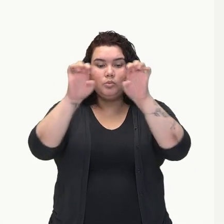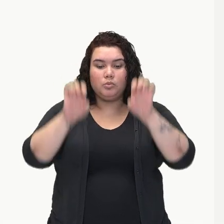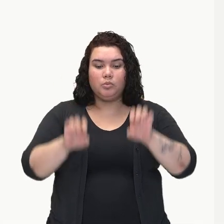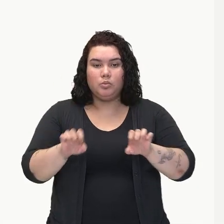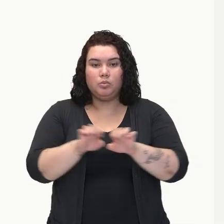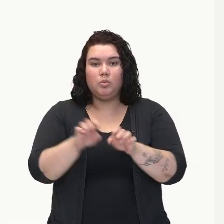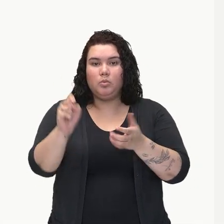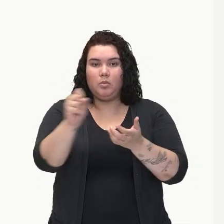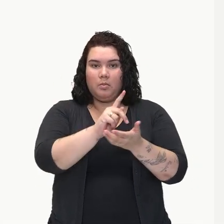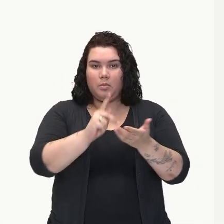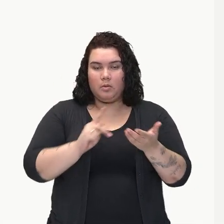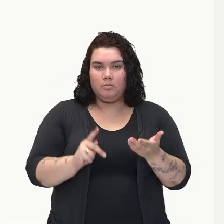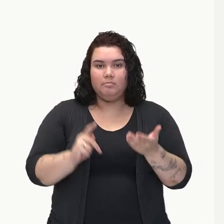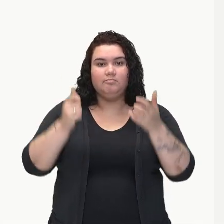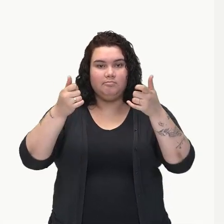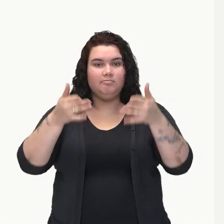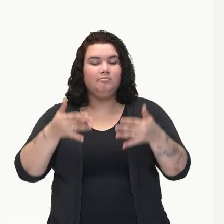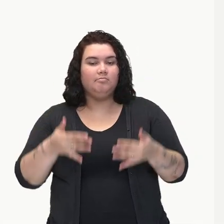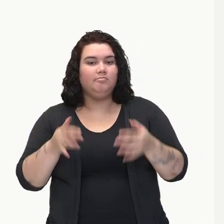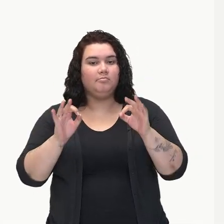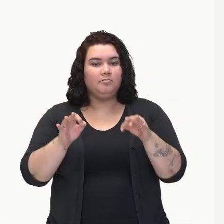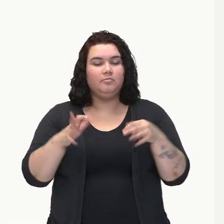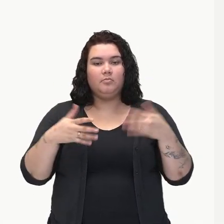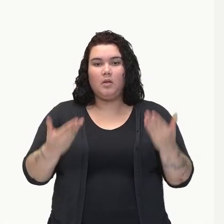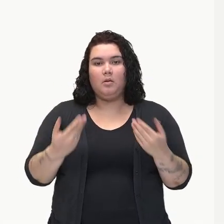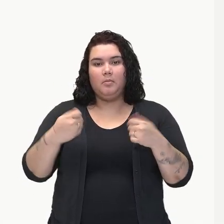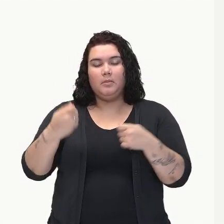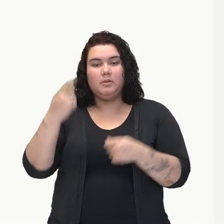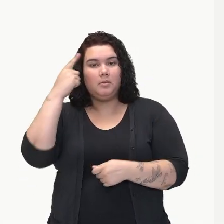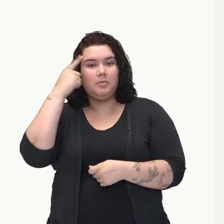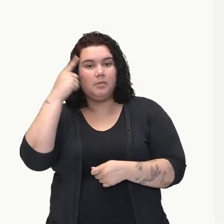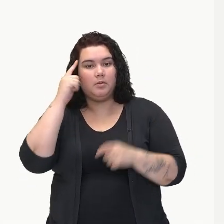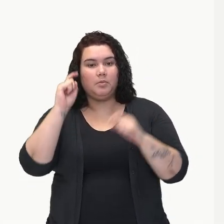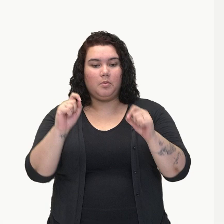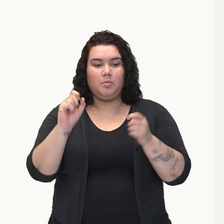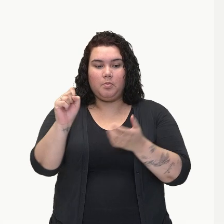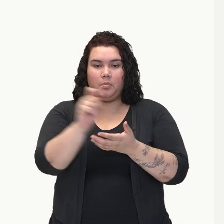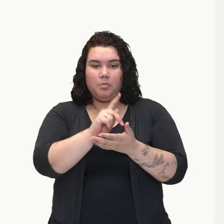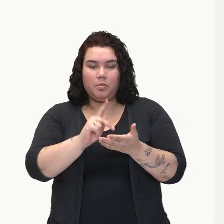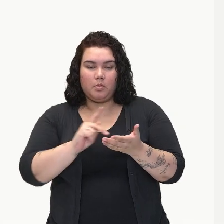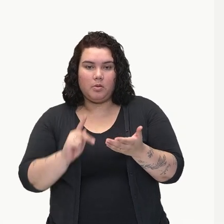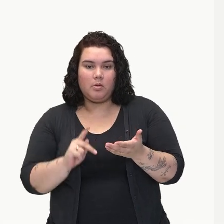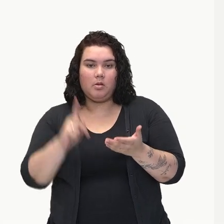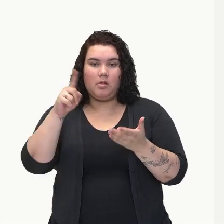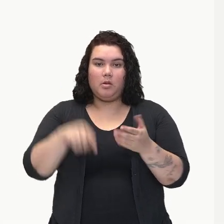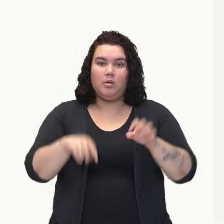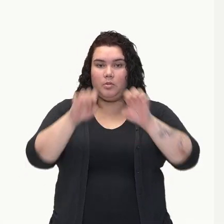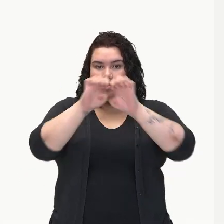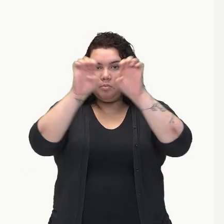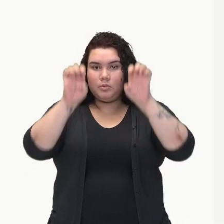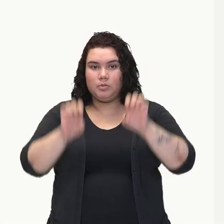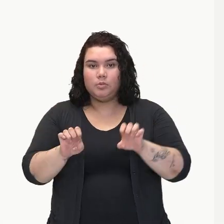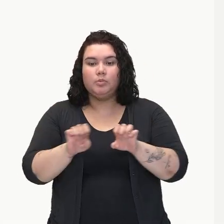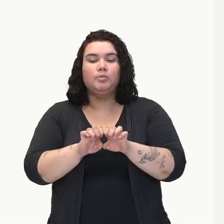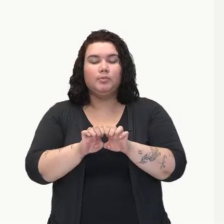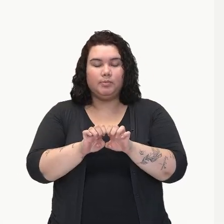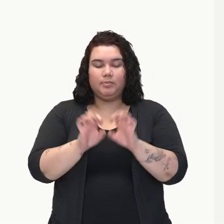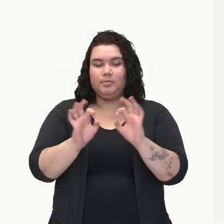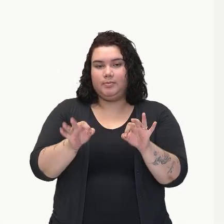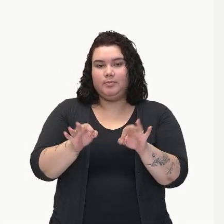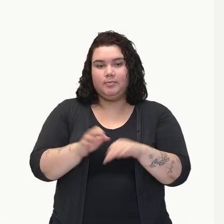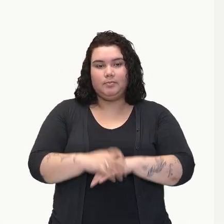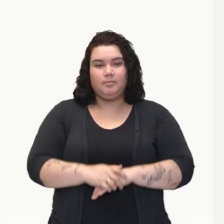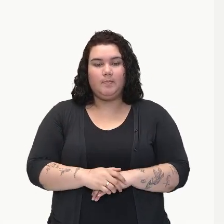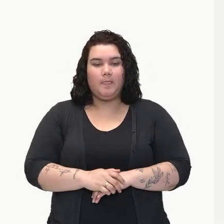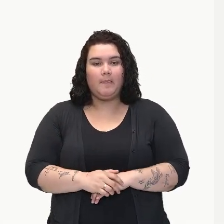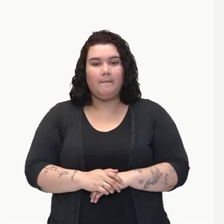falando bastante sobre poema, e a gente precisa pensar que o poema é uma estrutura, perfeito? Que